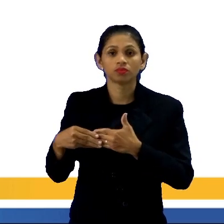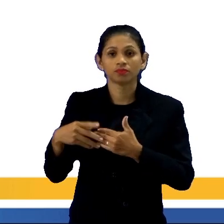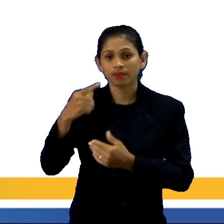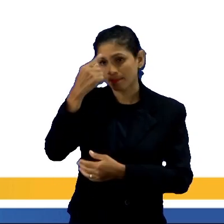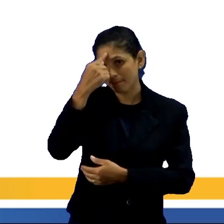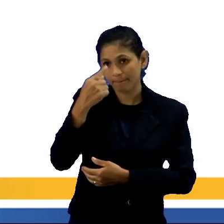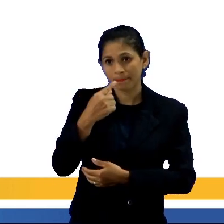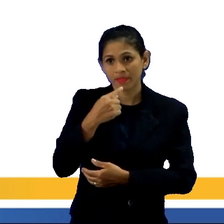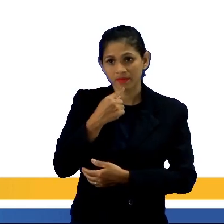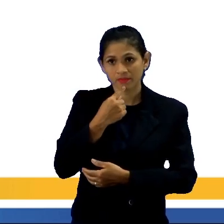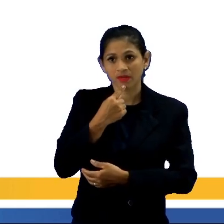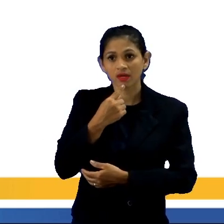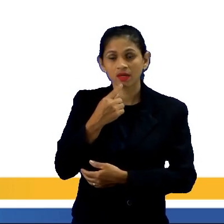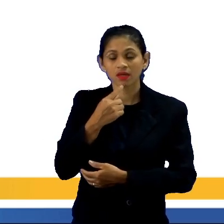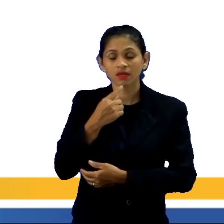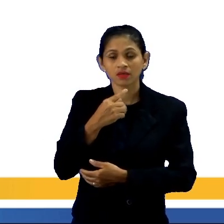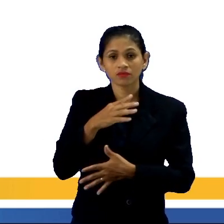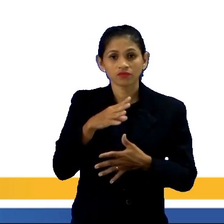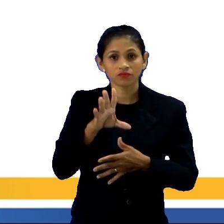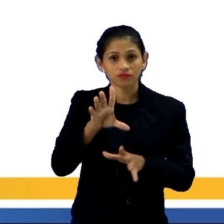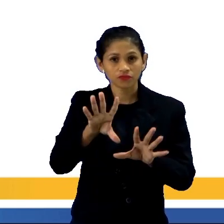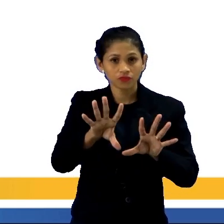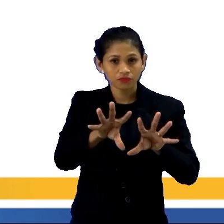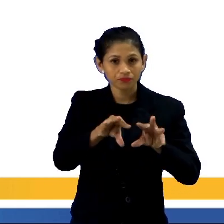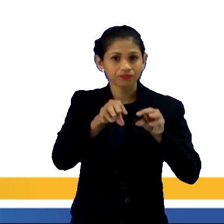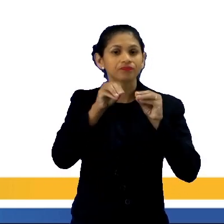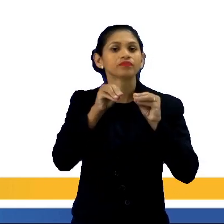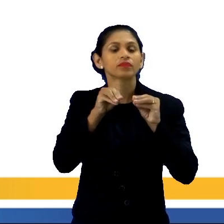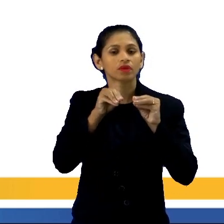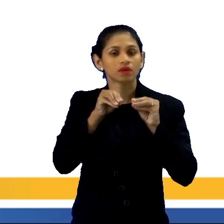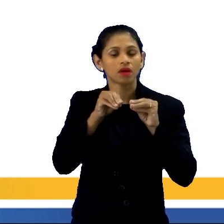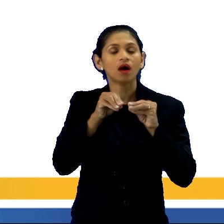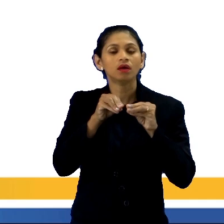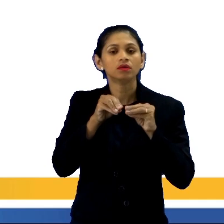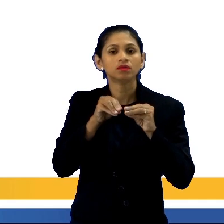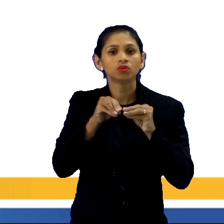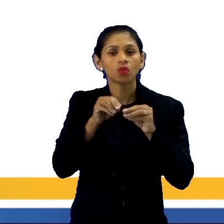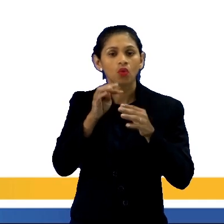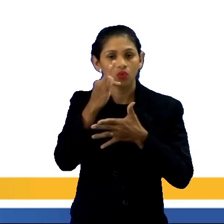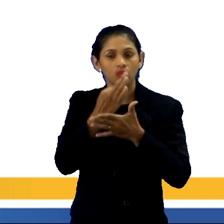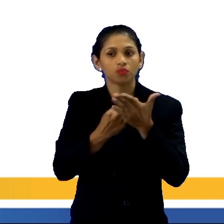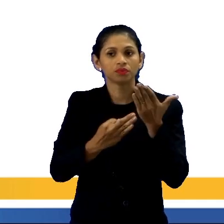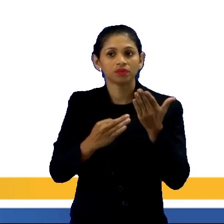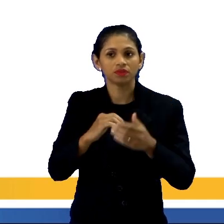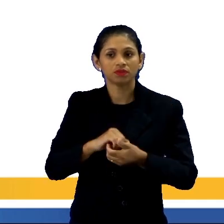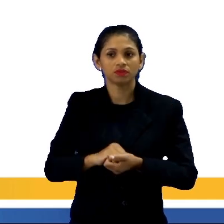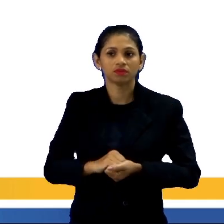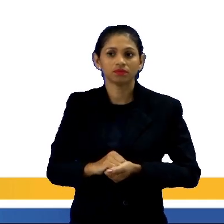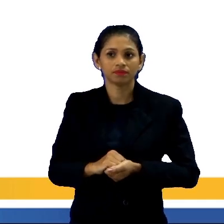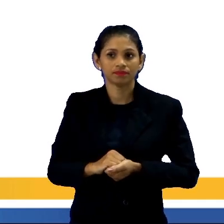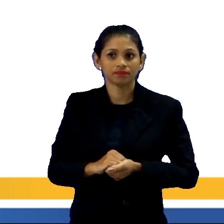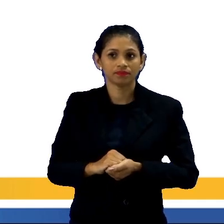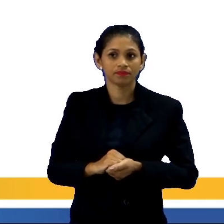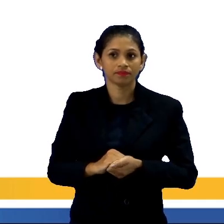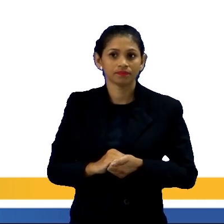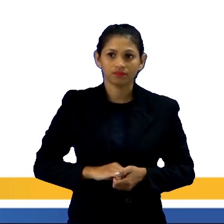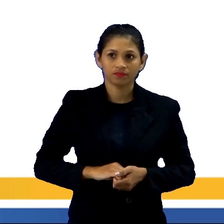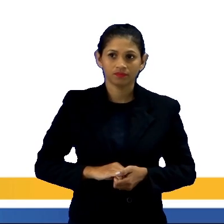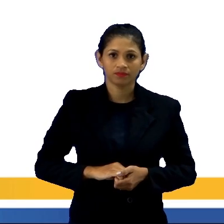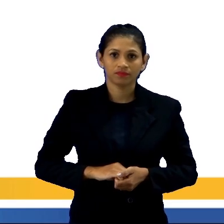do jornal que foi retirado esse artigo de opinião, tá bom? É o jornal A Gazeta, de